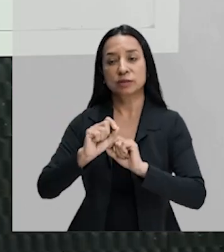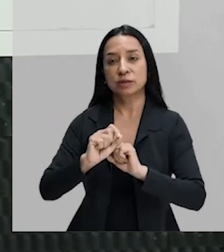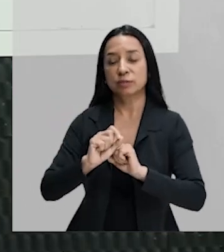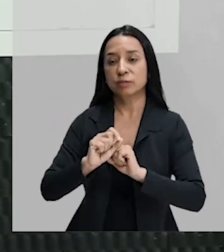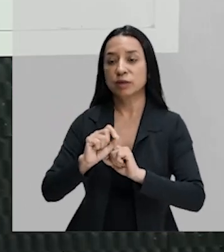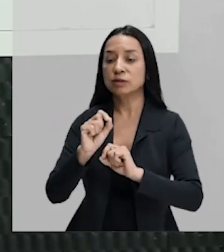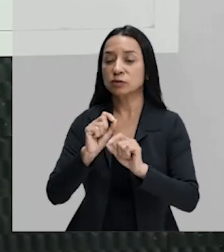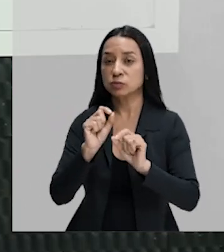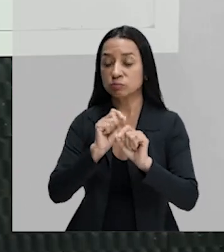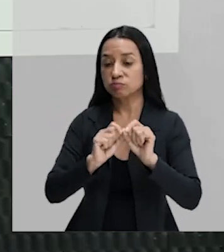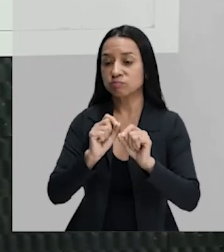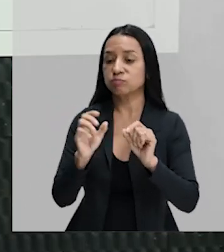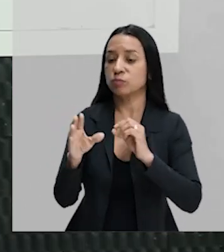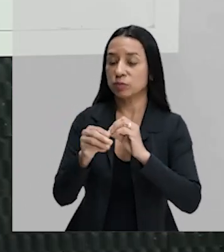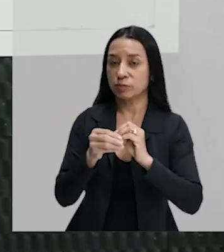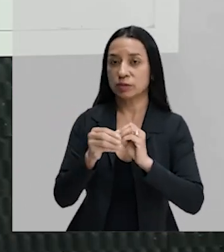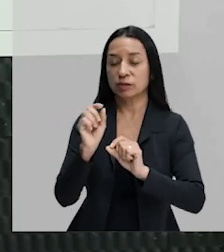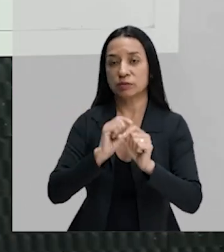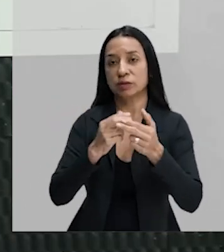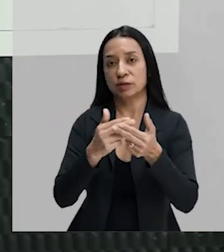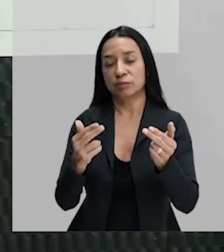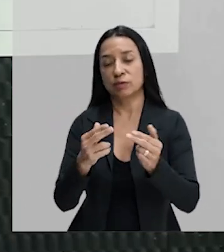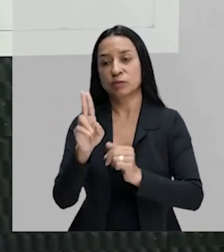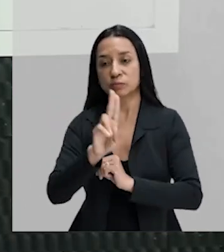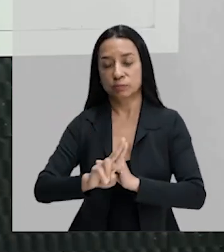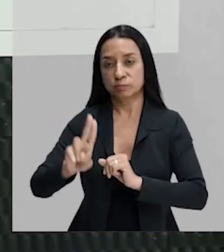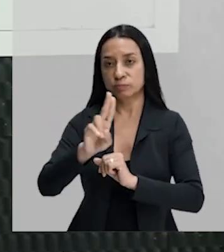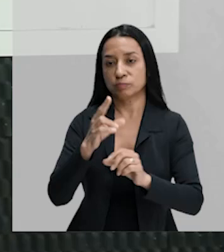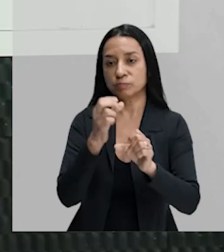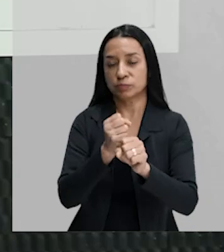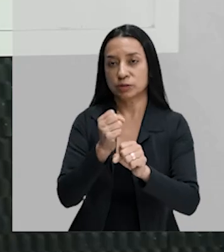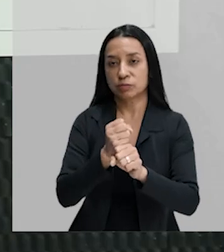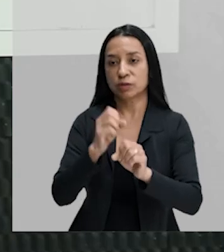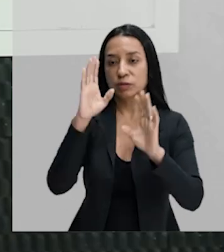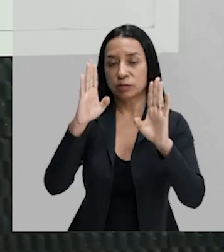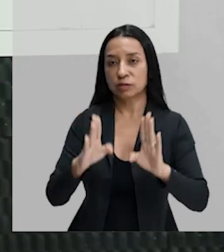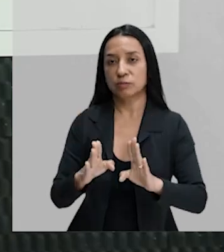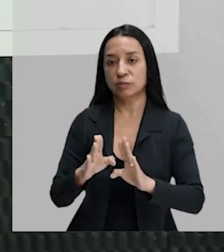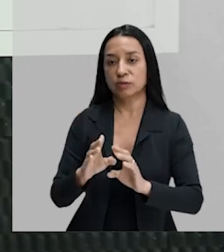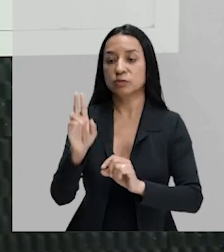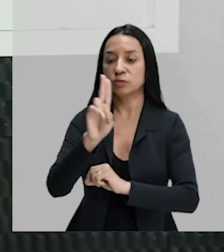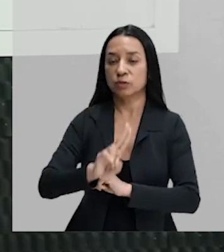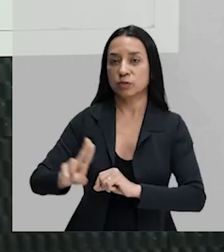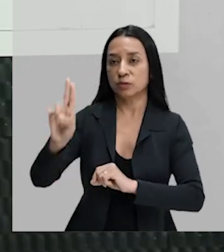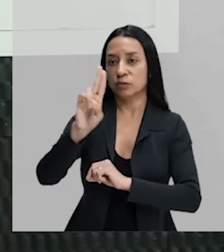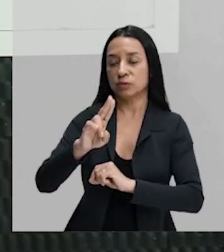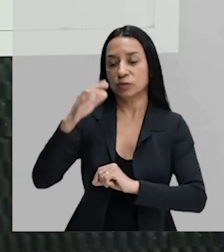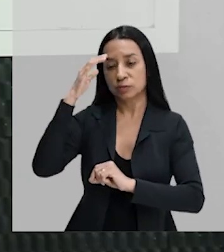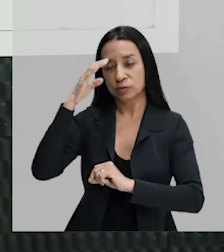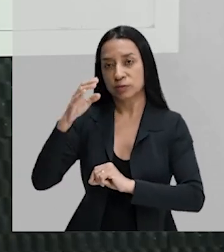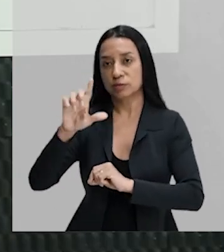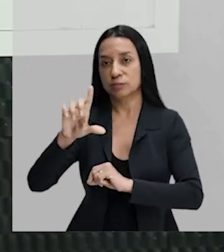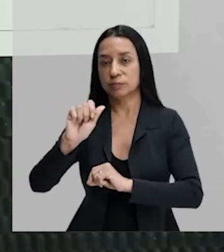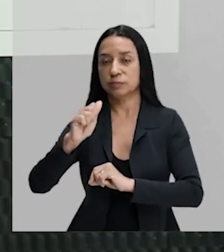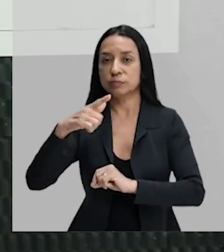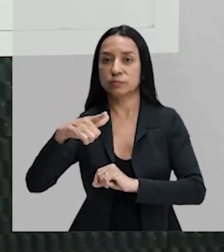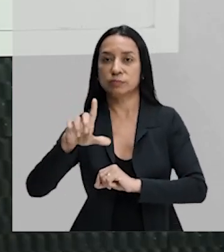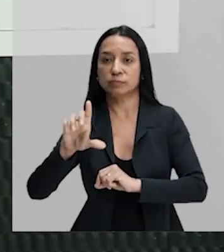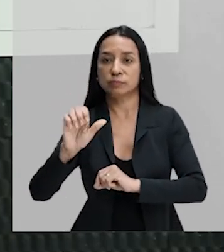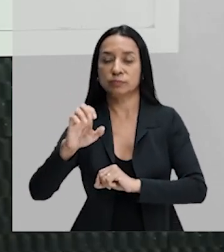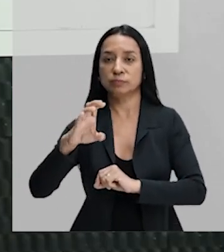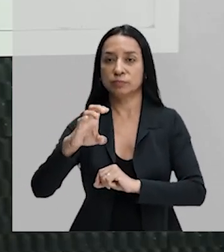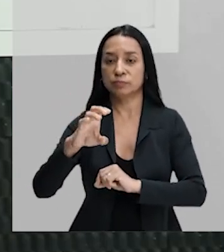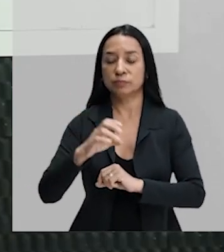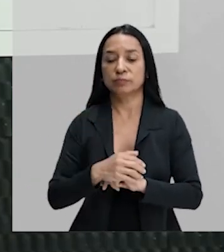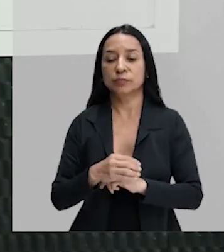você vai usar né para calcular determinante através do Teorema de Laplace então uma das